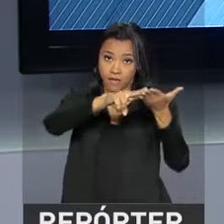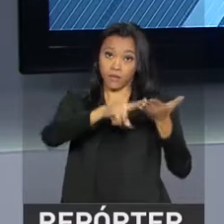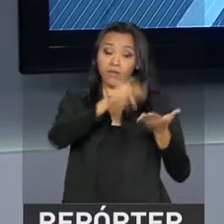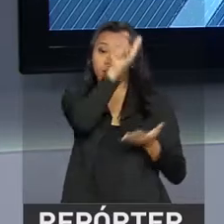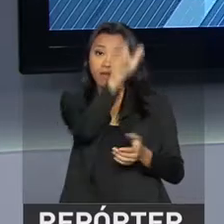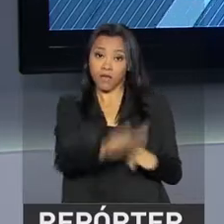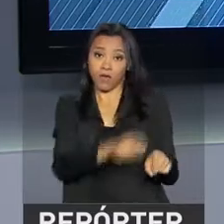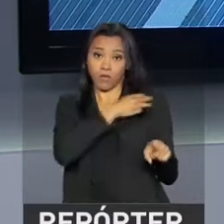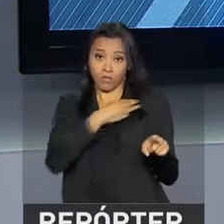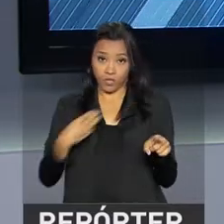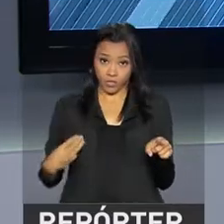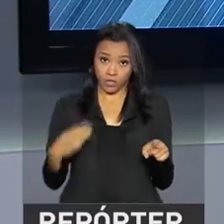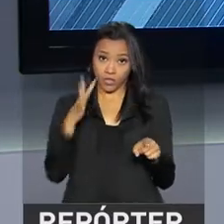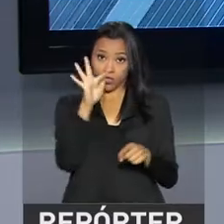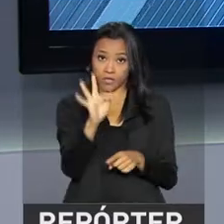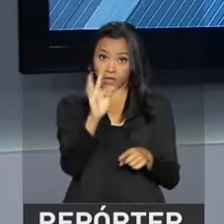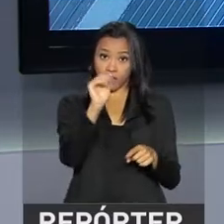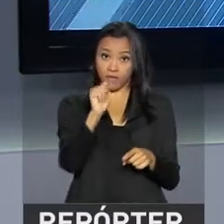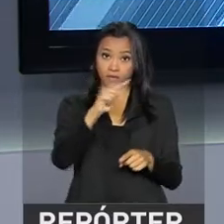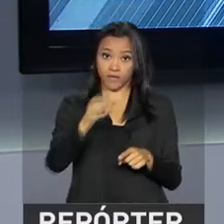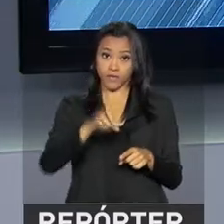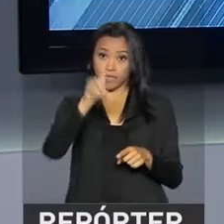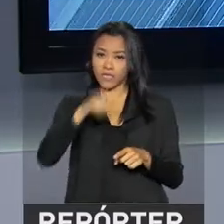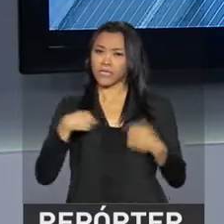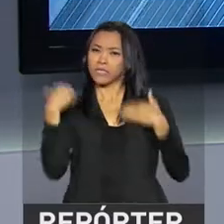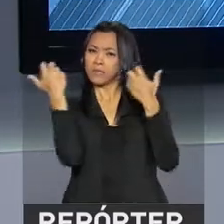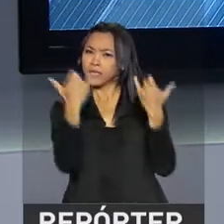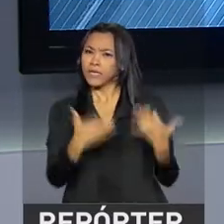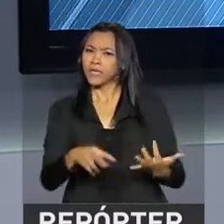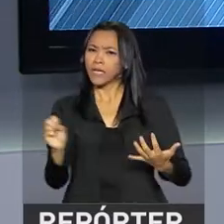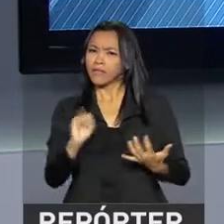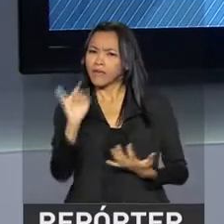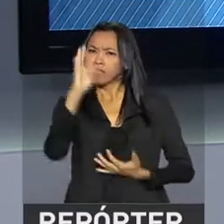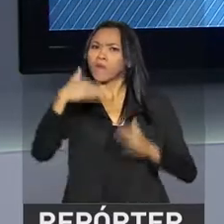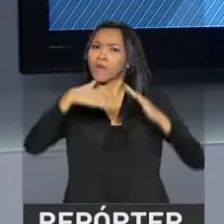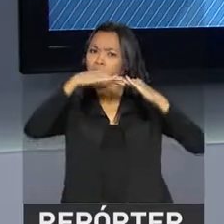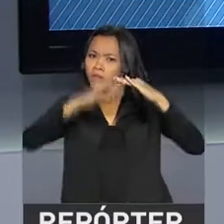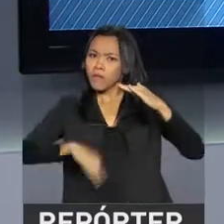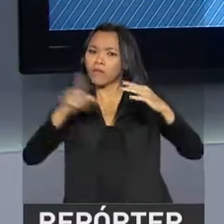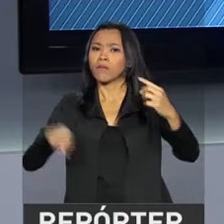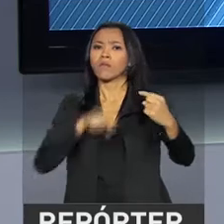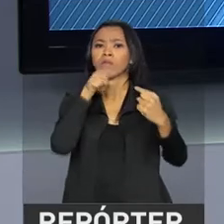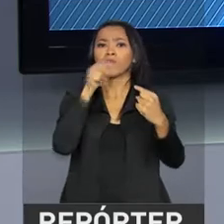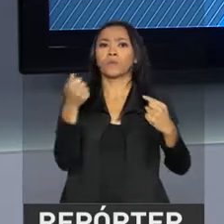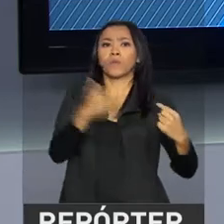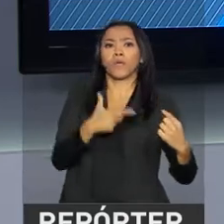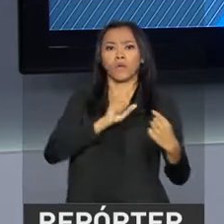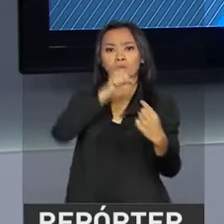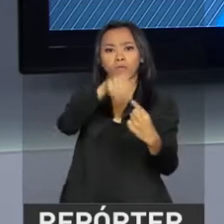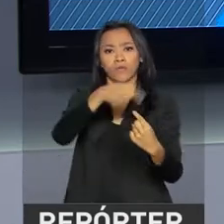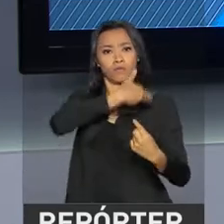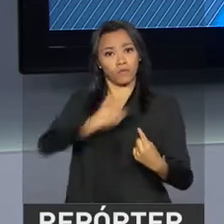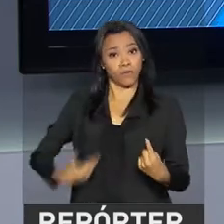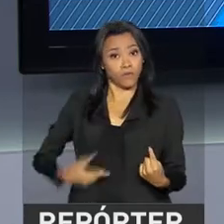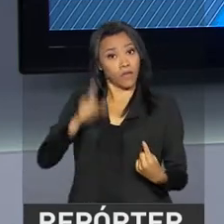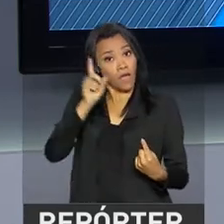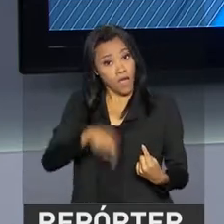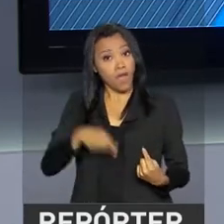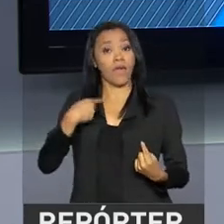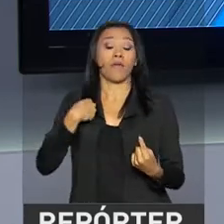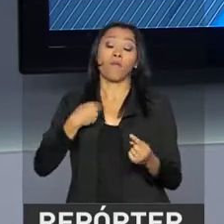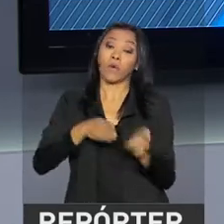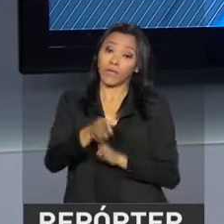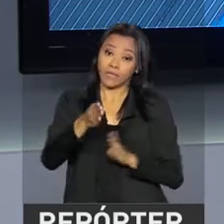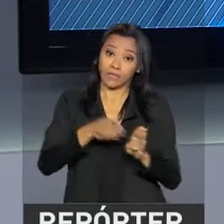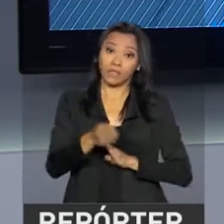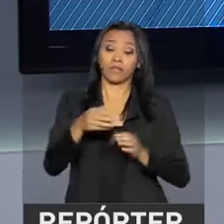explicando o resultado da inflação que ficou menor que o piso previsto pelo governo a explicação é uma recomendação legal